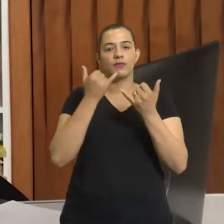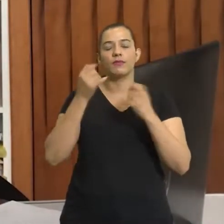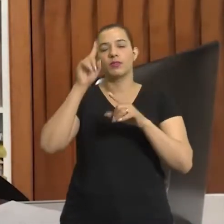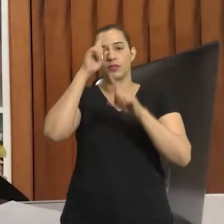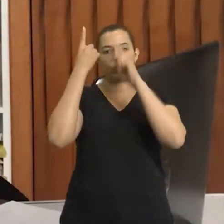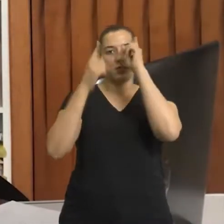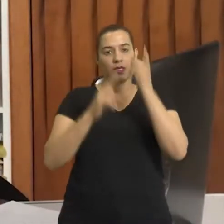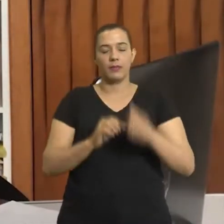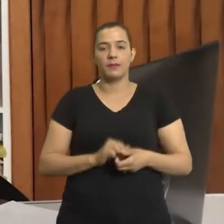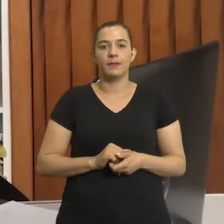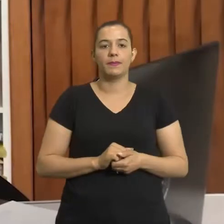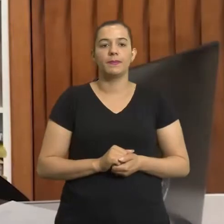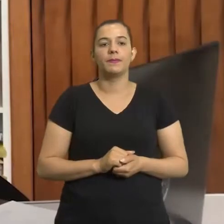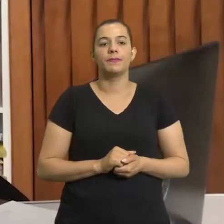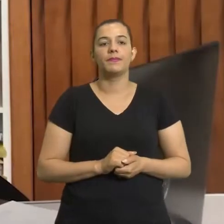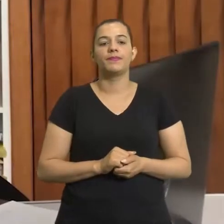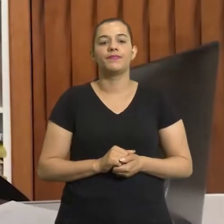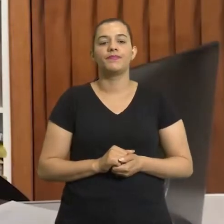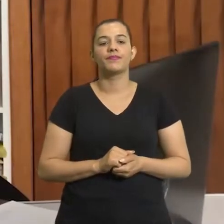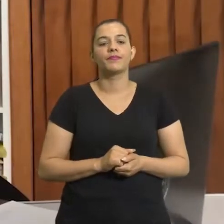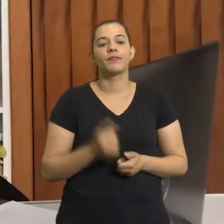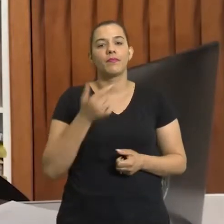texto. Outro